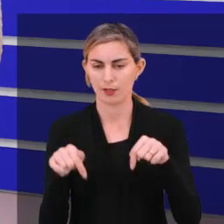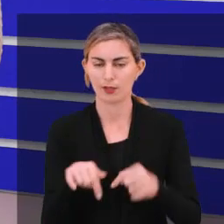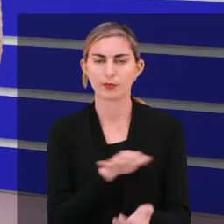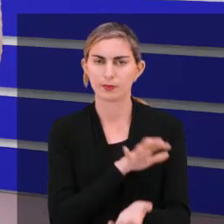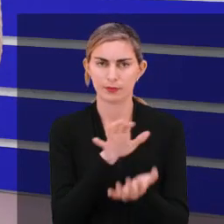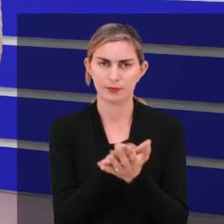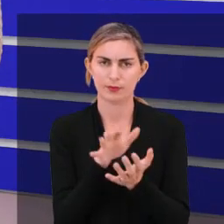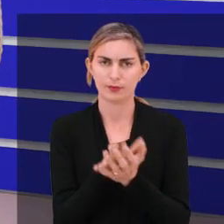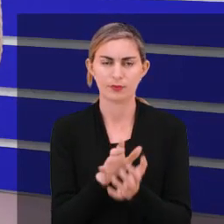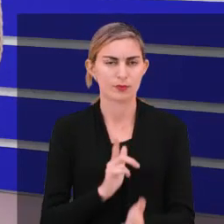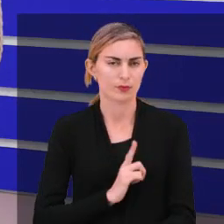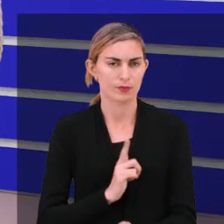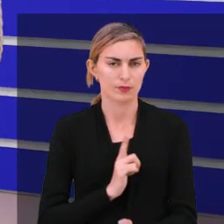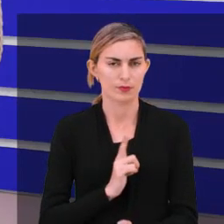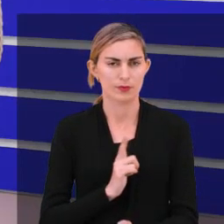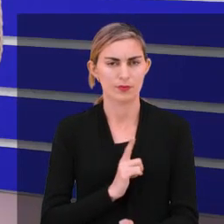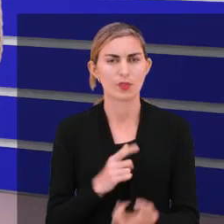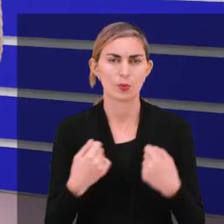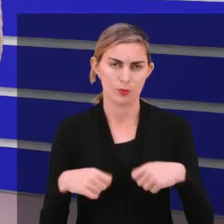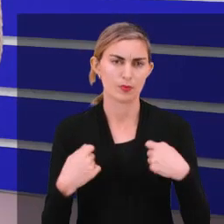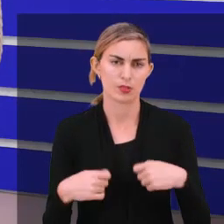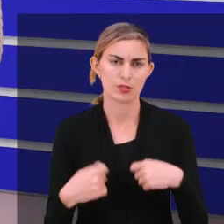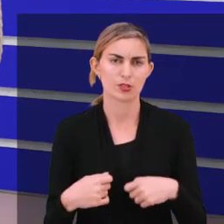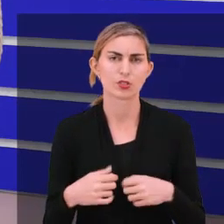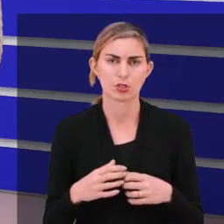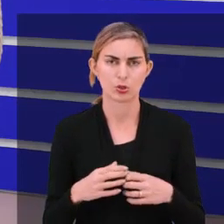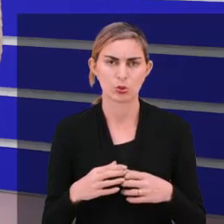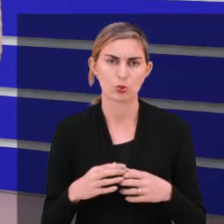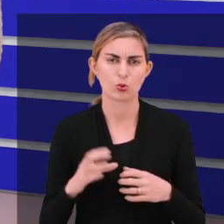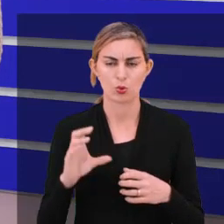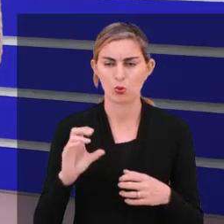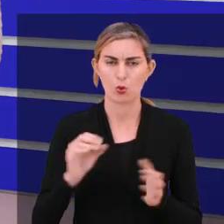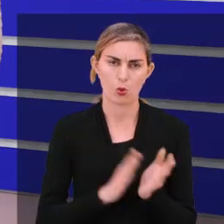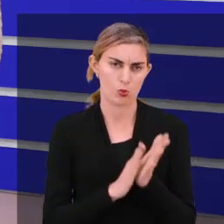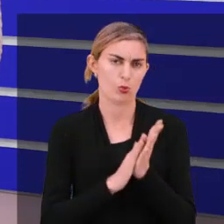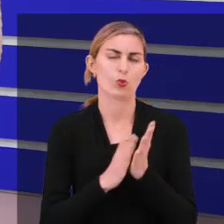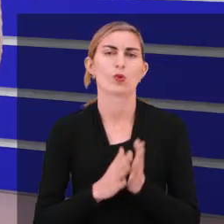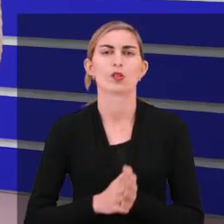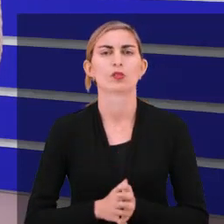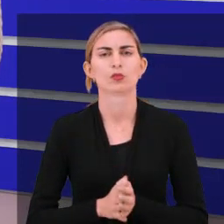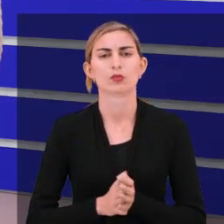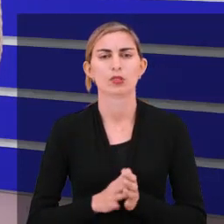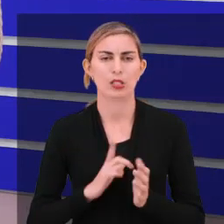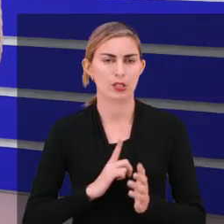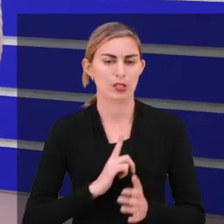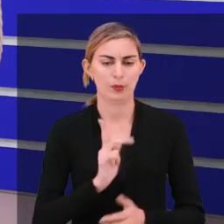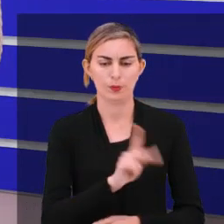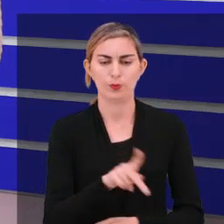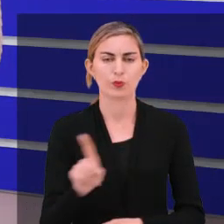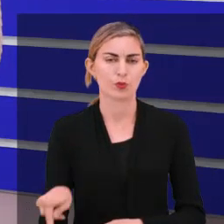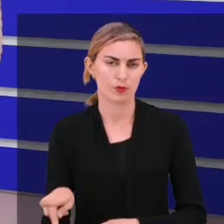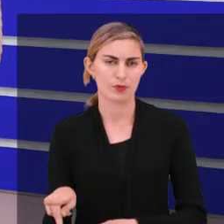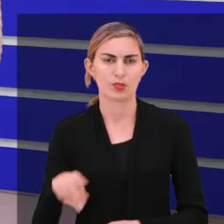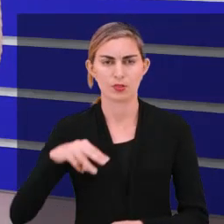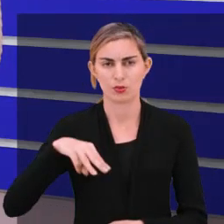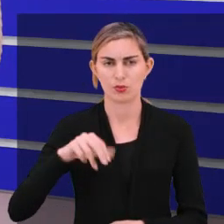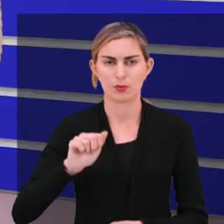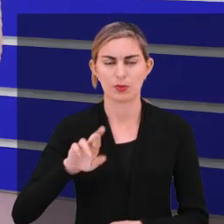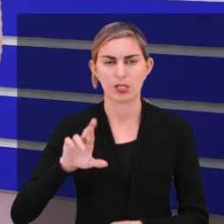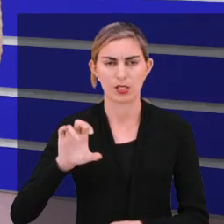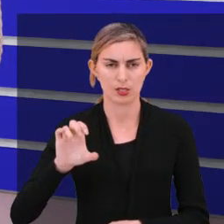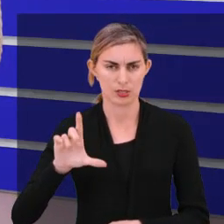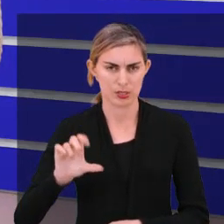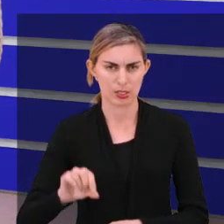Aqui em Pernambuco, nós temos eu preciso honrá-lo, né? Nós temos um professor, que é o Marcelo